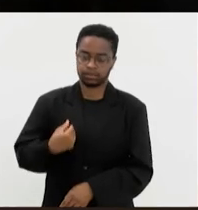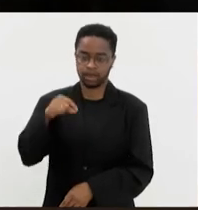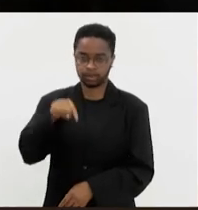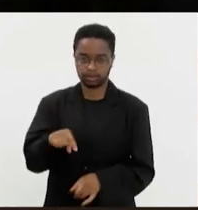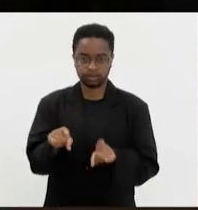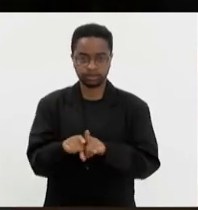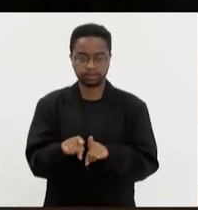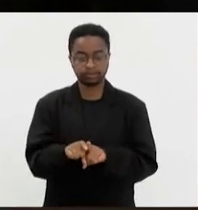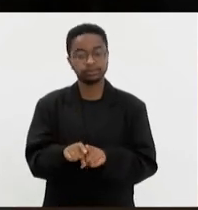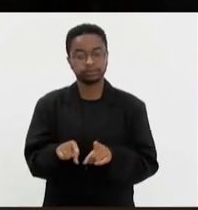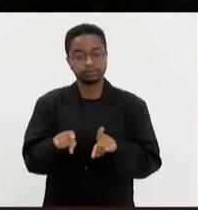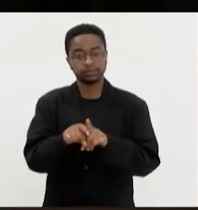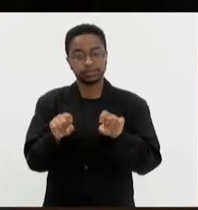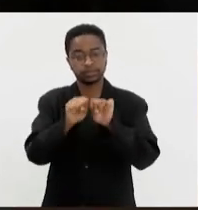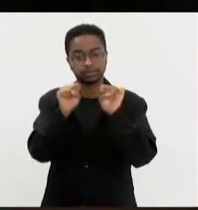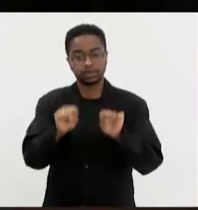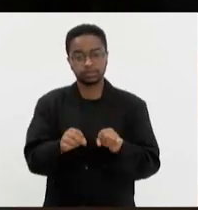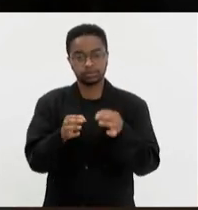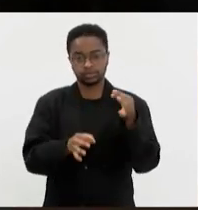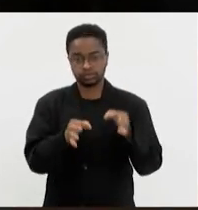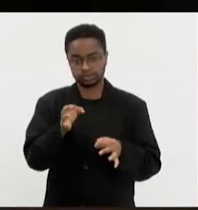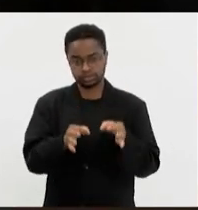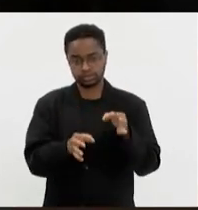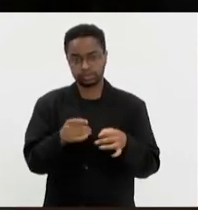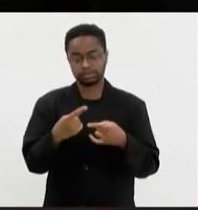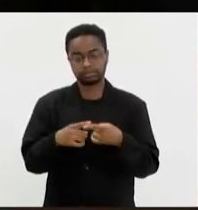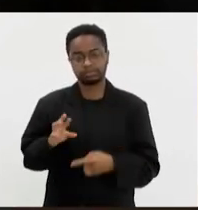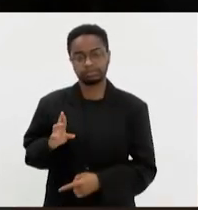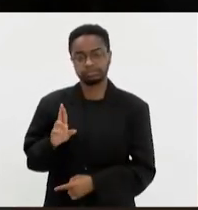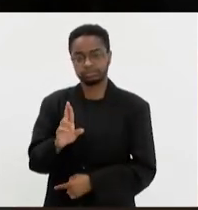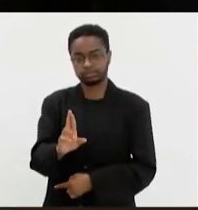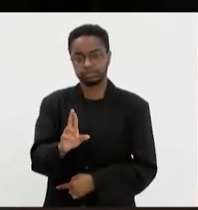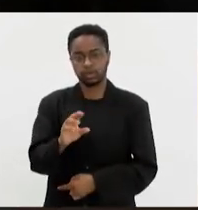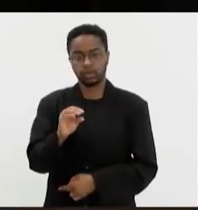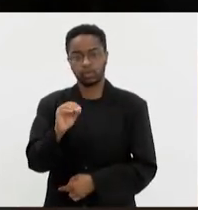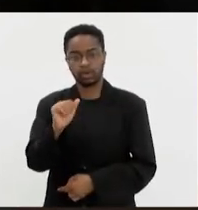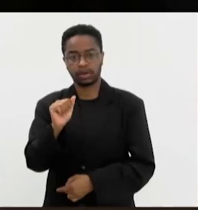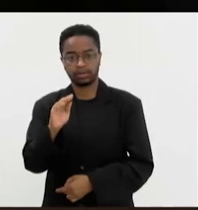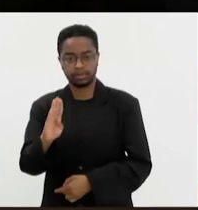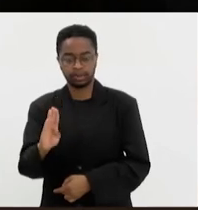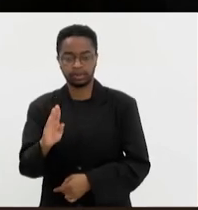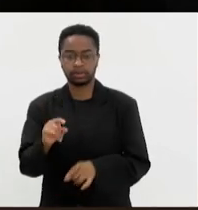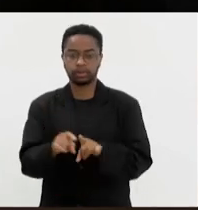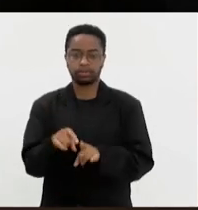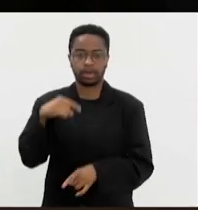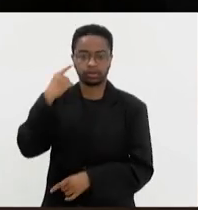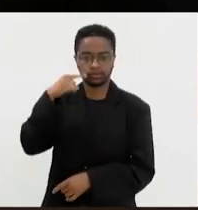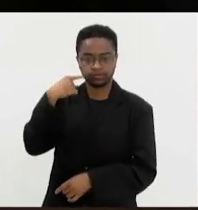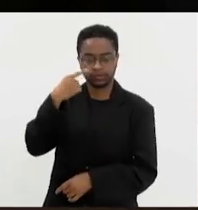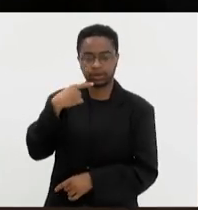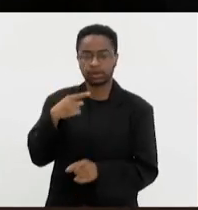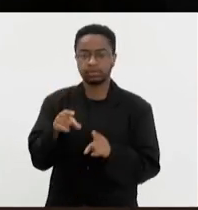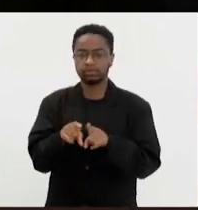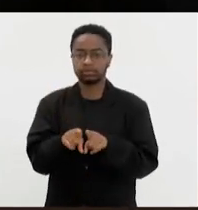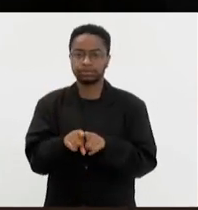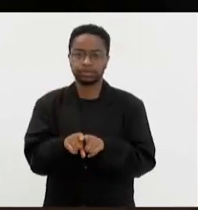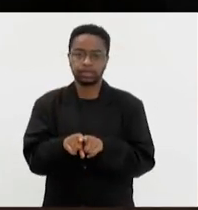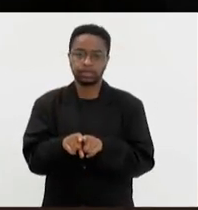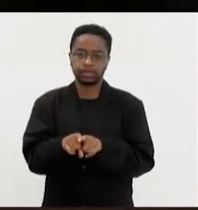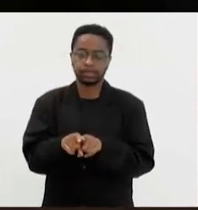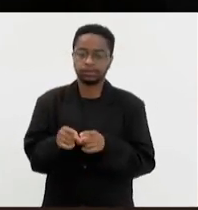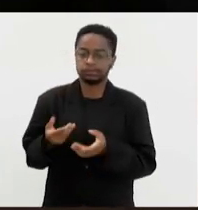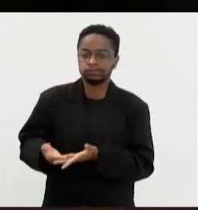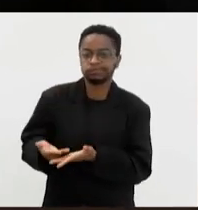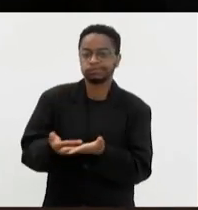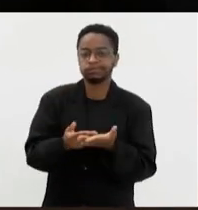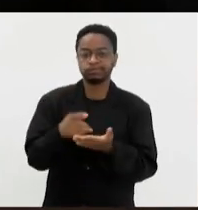e do sistema de Justiça eh representantes da OAB advogados eh estudantes